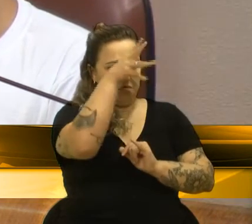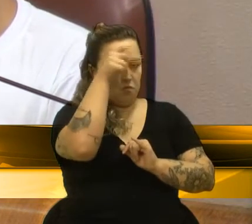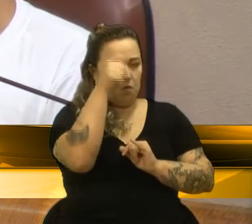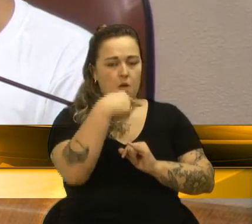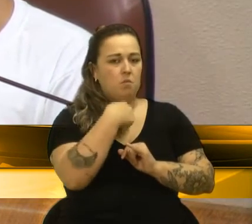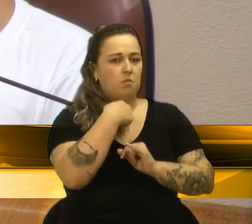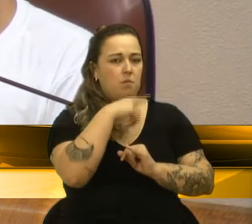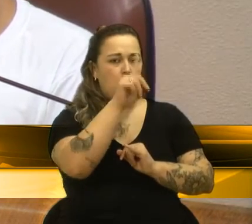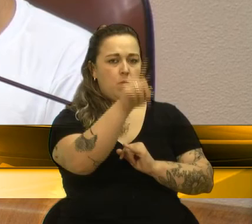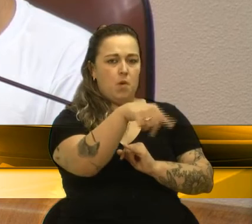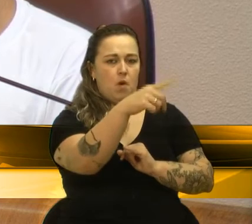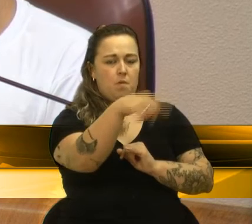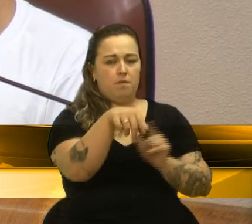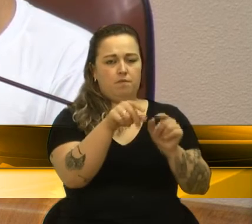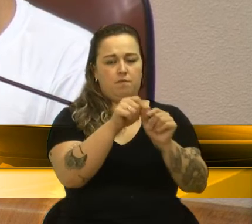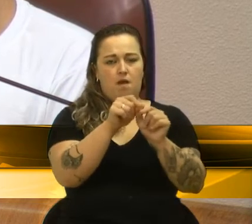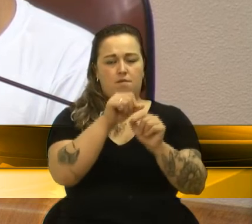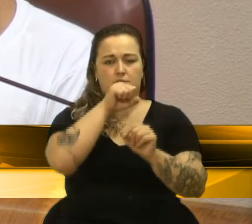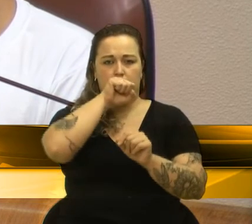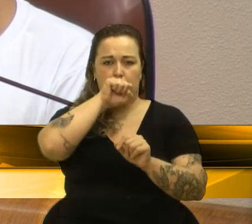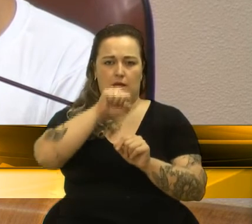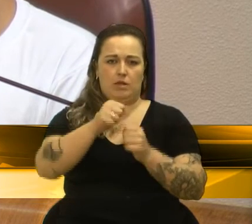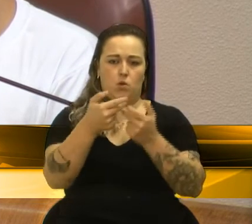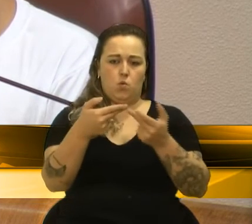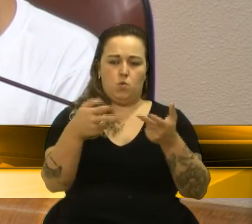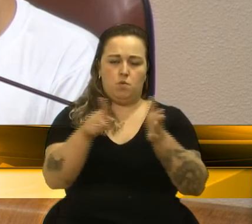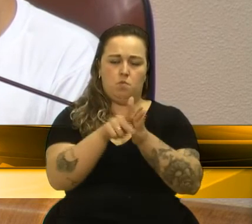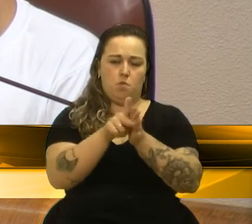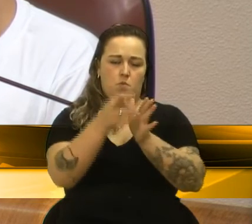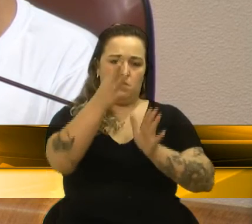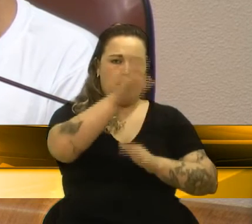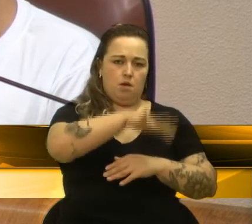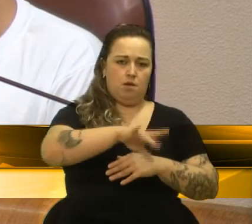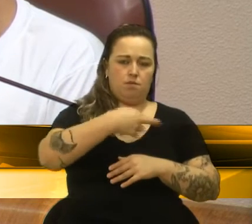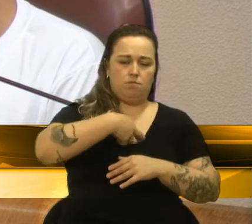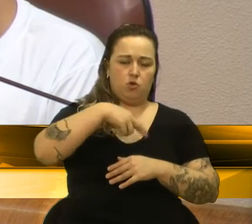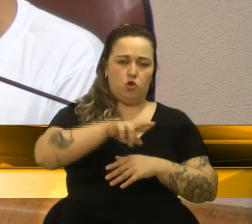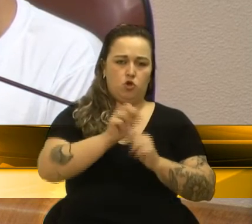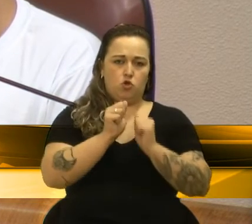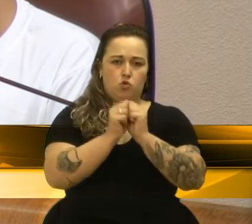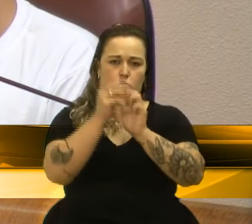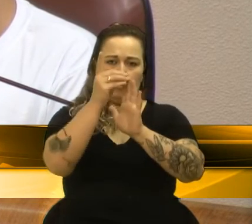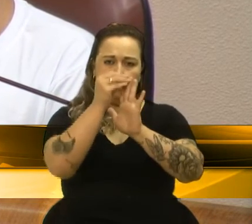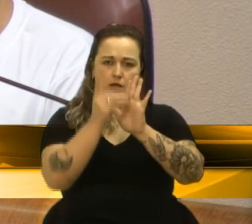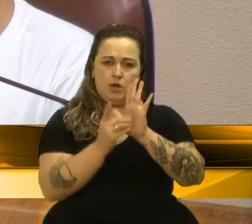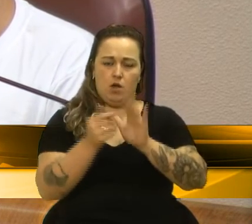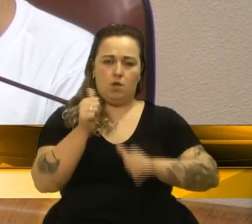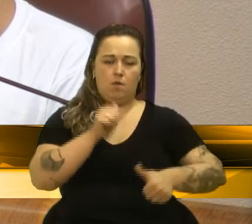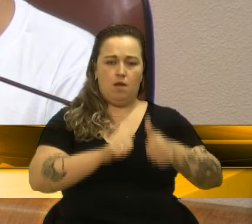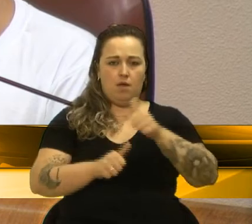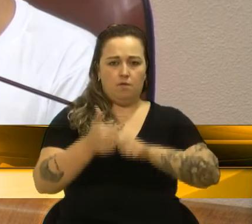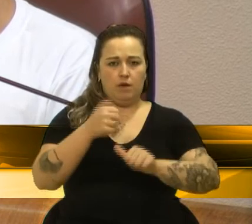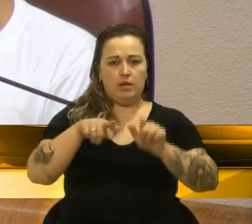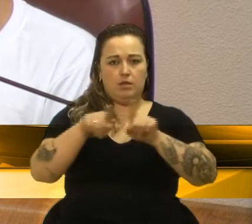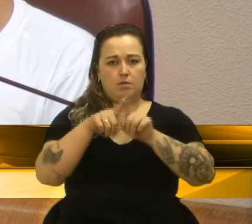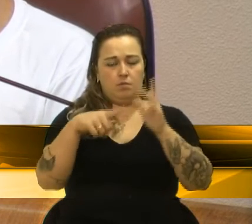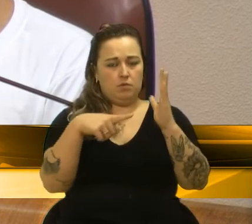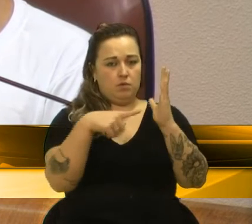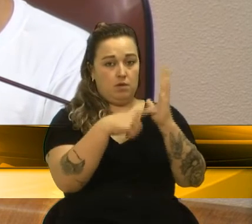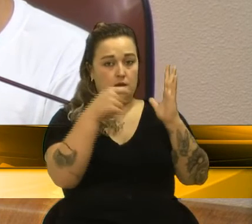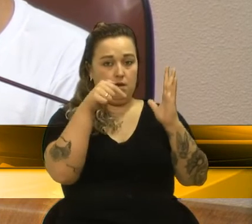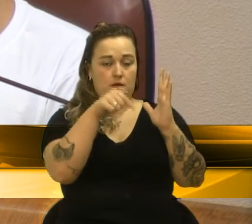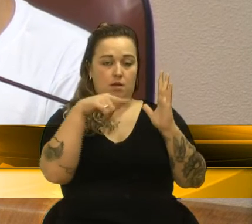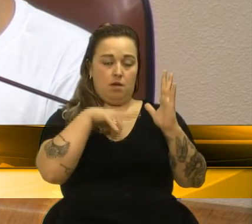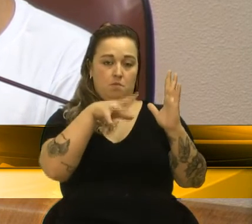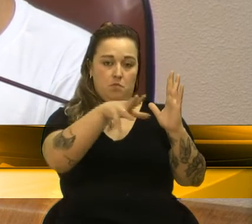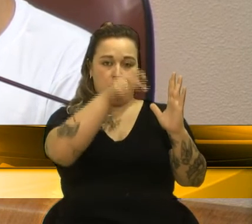realização. Em outras palavras, o poder público municipal, norteado por decretos inconstitucionalmente qualificados do denunciado, tomou para si